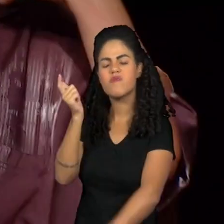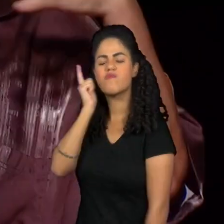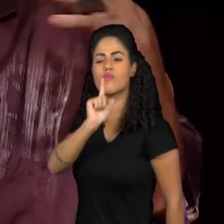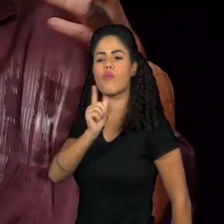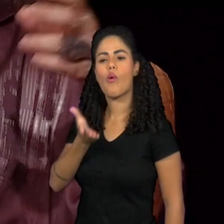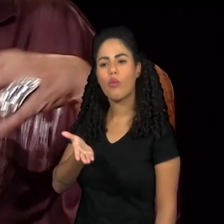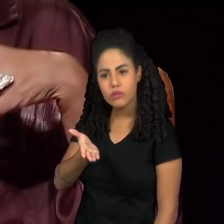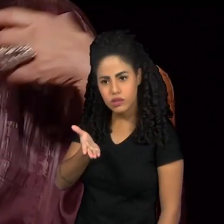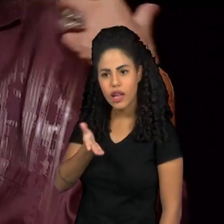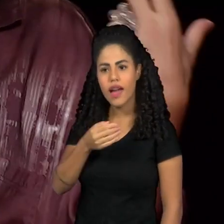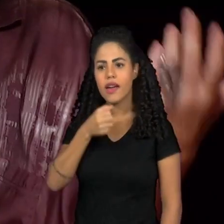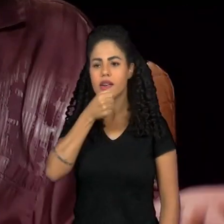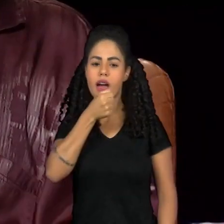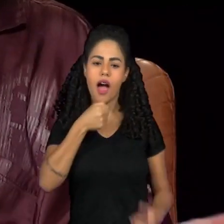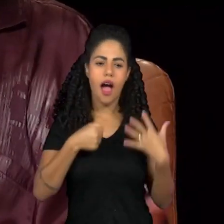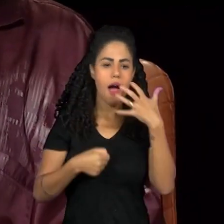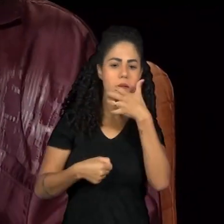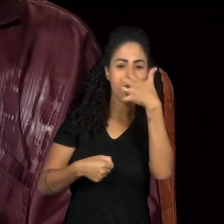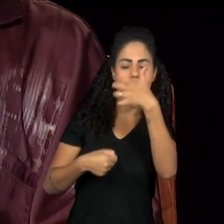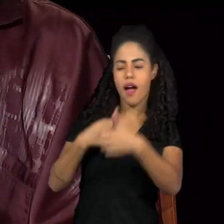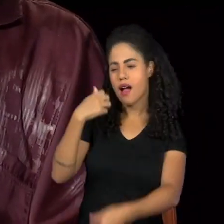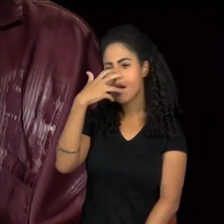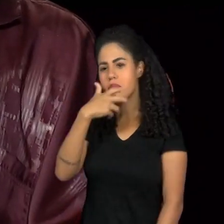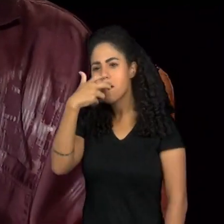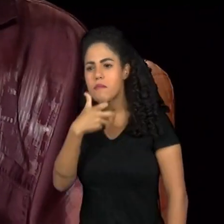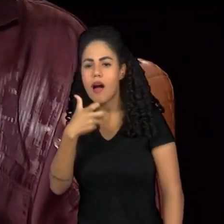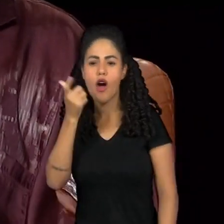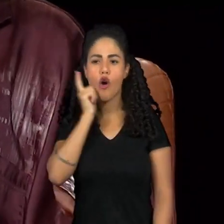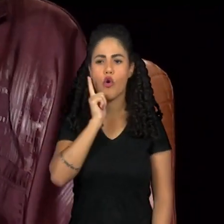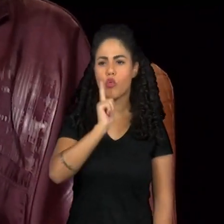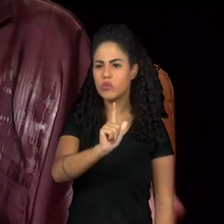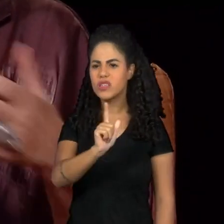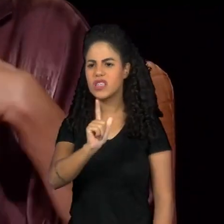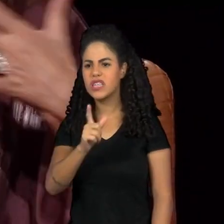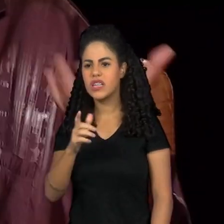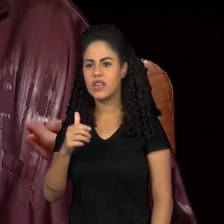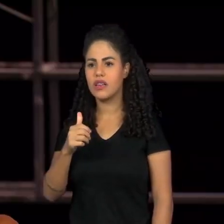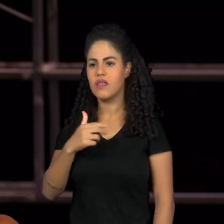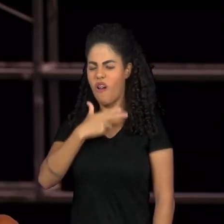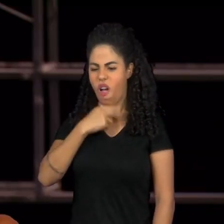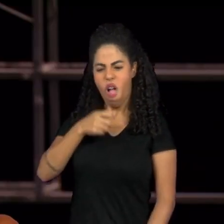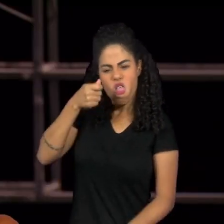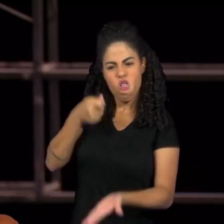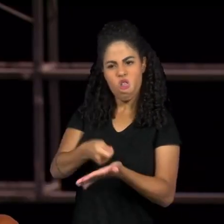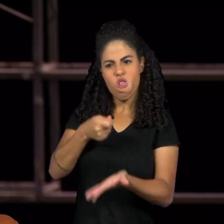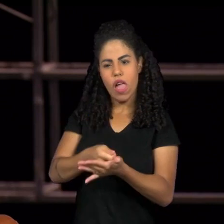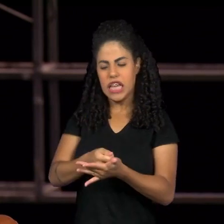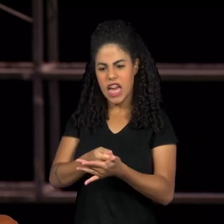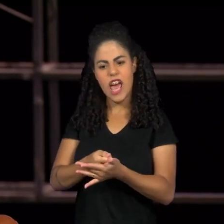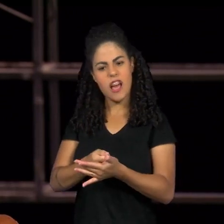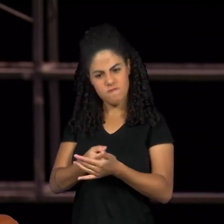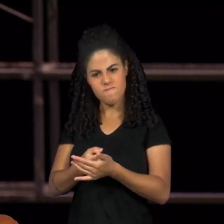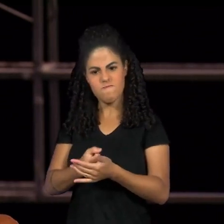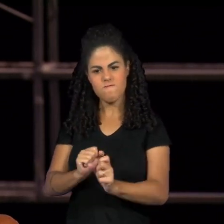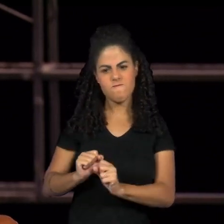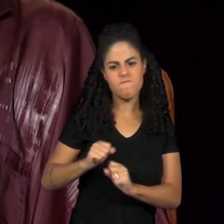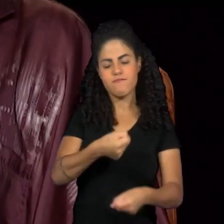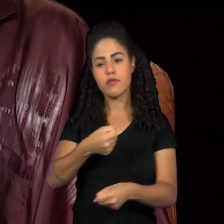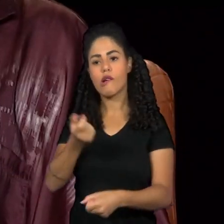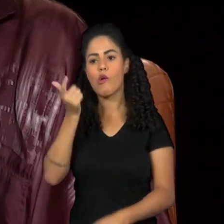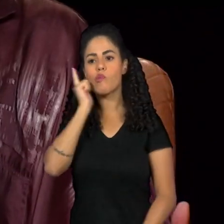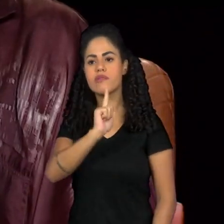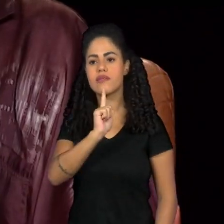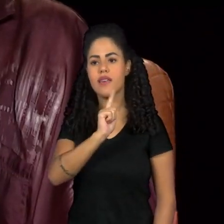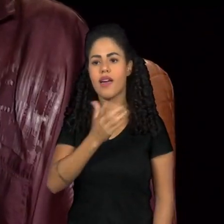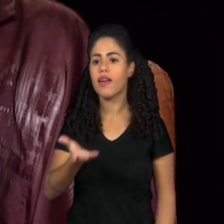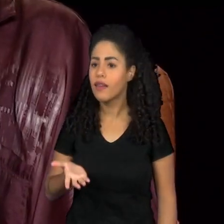no interior, sabe, enfrentando o machismo, gente, né, assediando, e ela